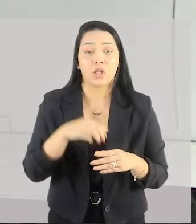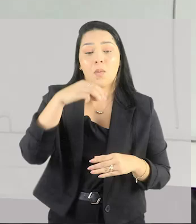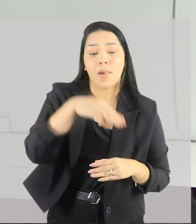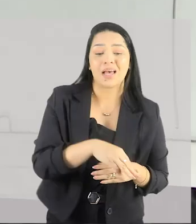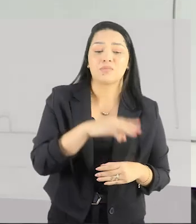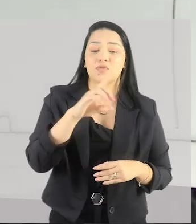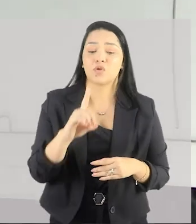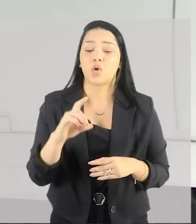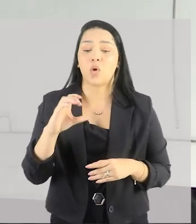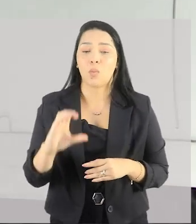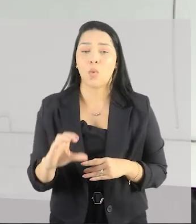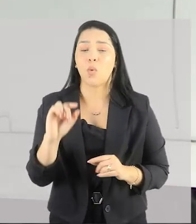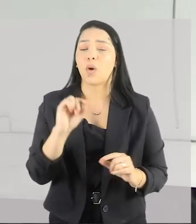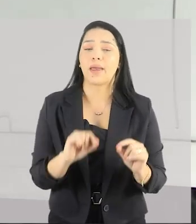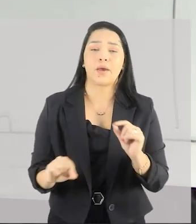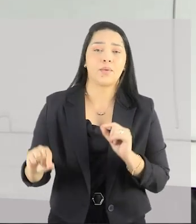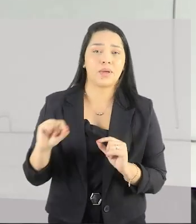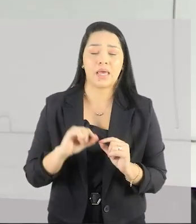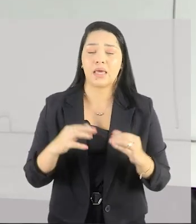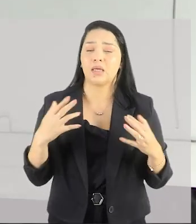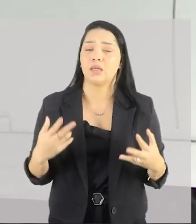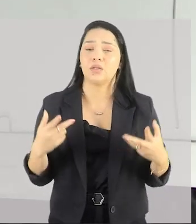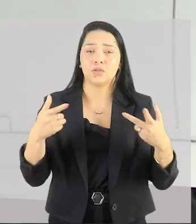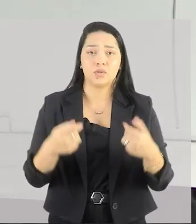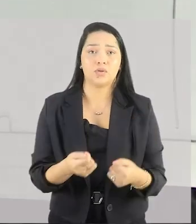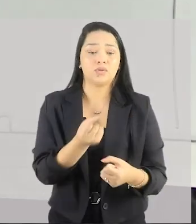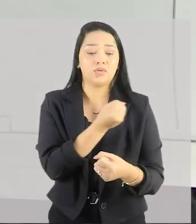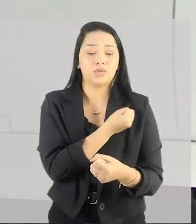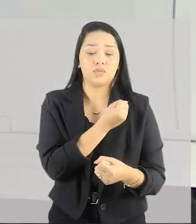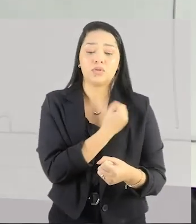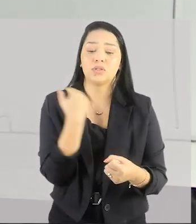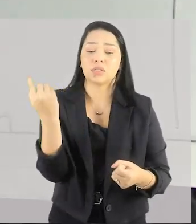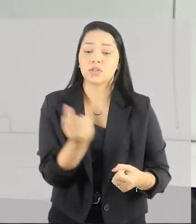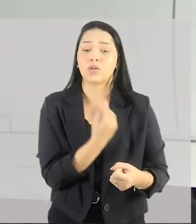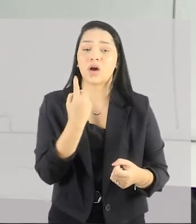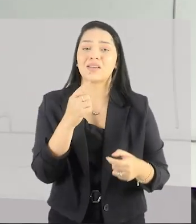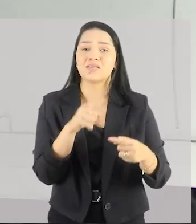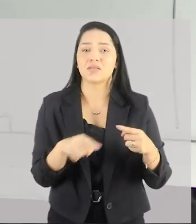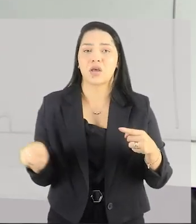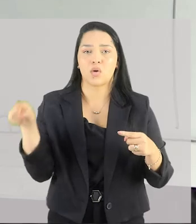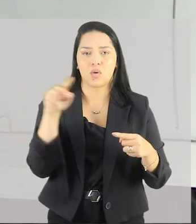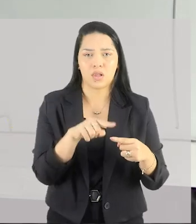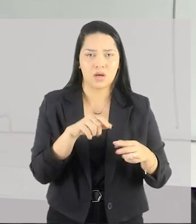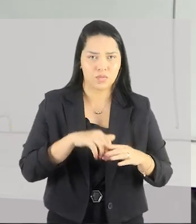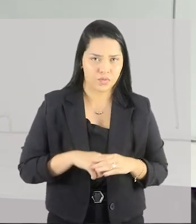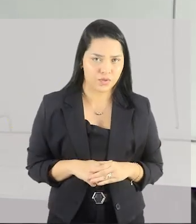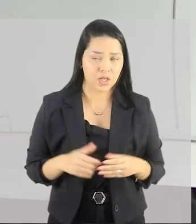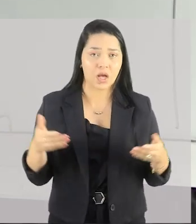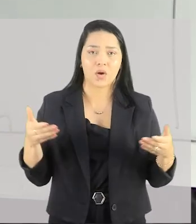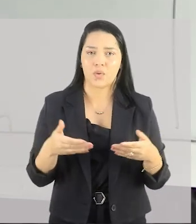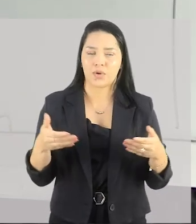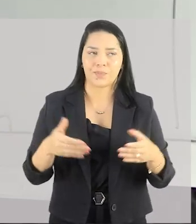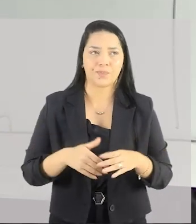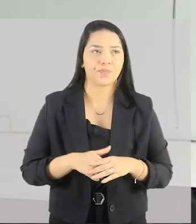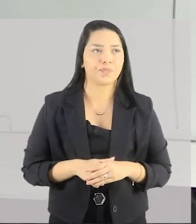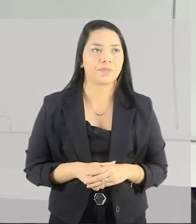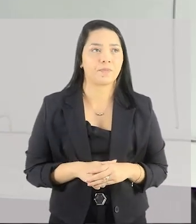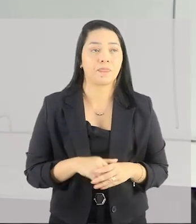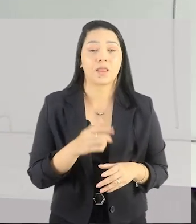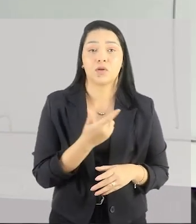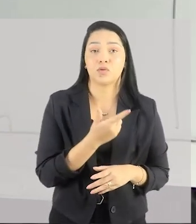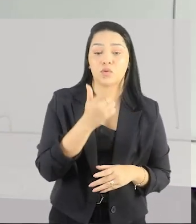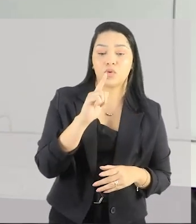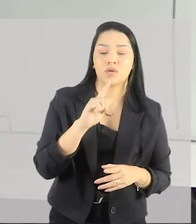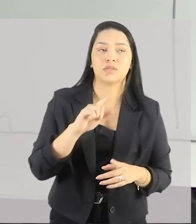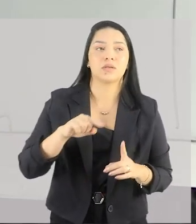comum, pessoal, vai ser o produto entre todos os números que nós circulamos, ok? Bora trazer para cá?